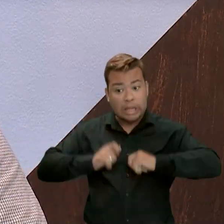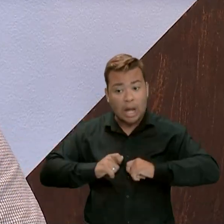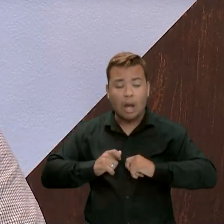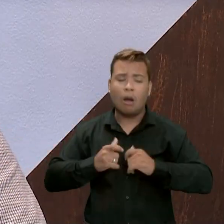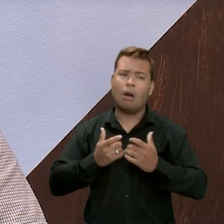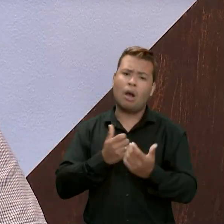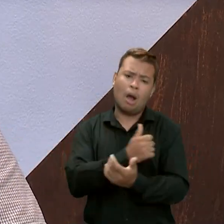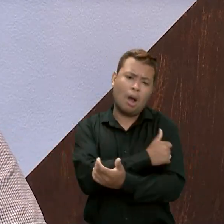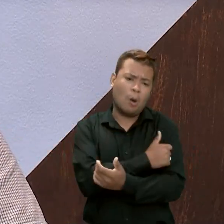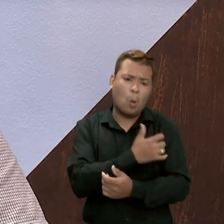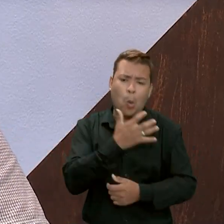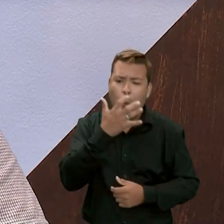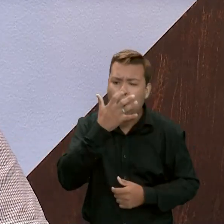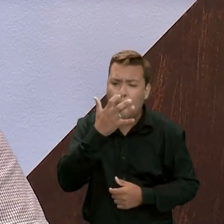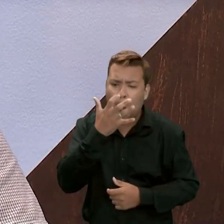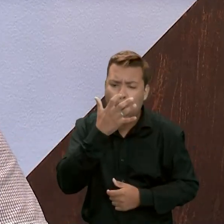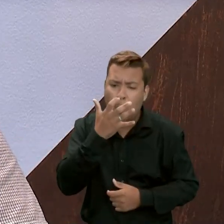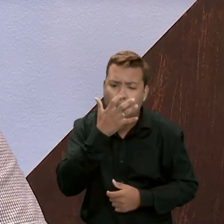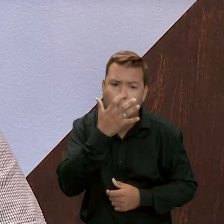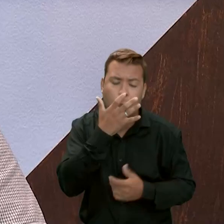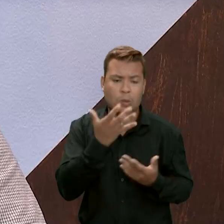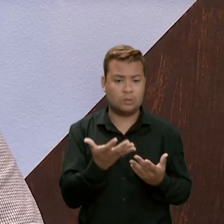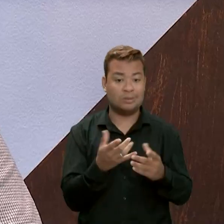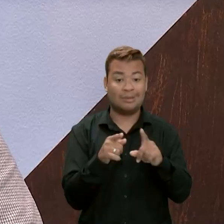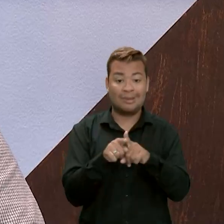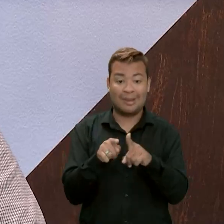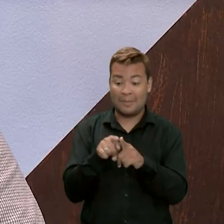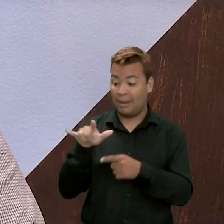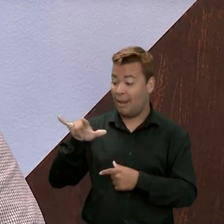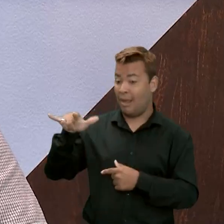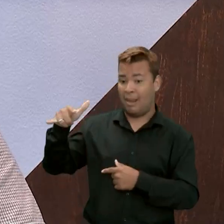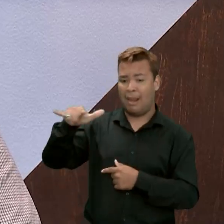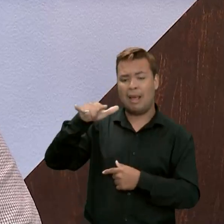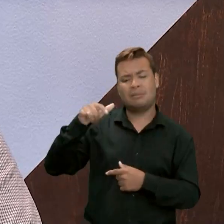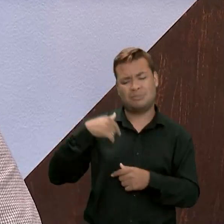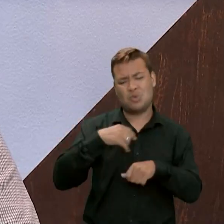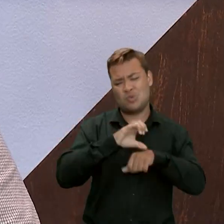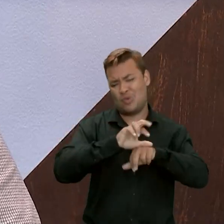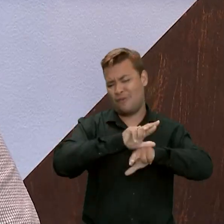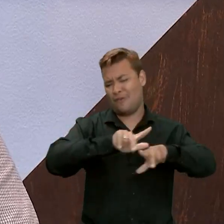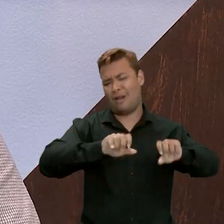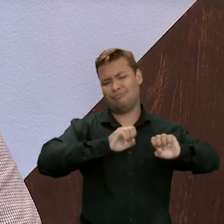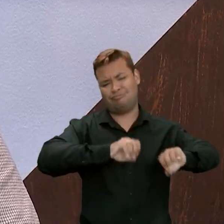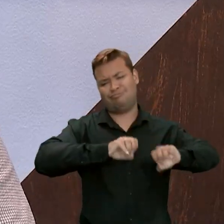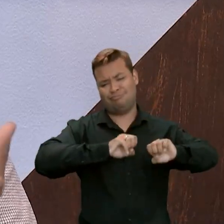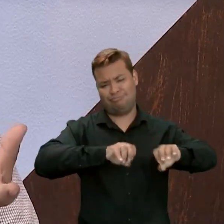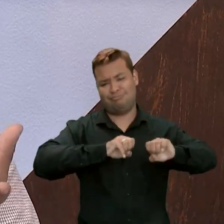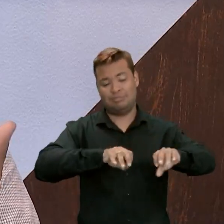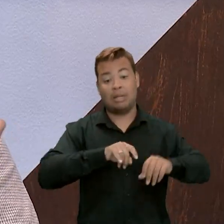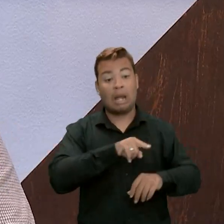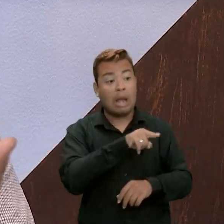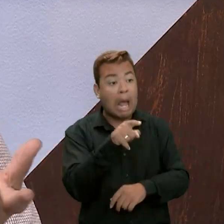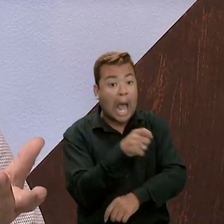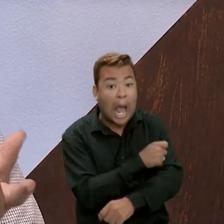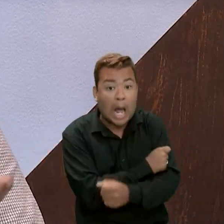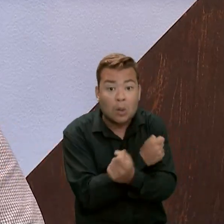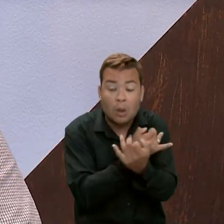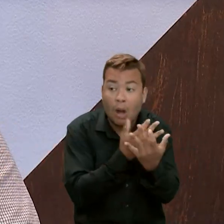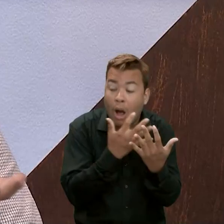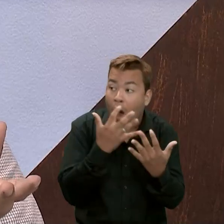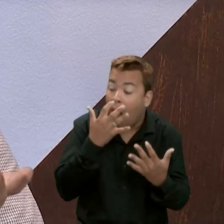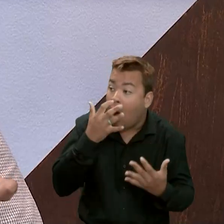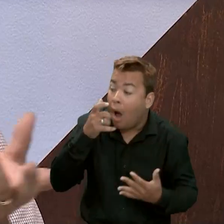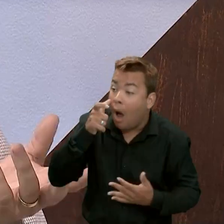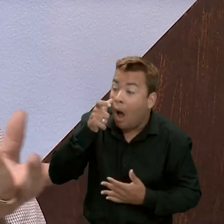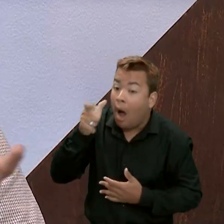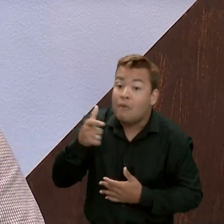fascinados, né? O uso de drones, como eu dou aulas para diferentes cursos, os alunos ficam super assim, interessados em